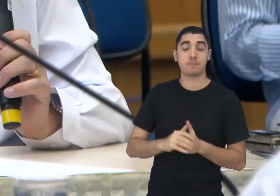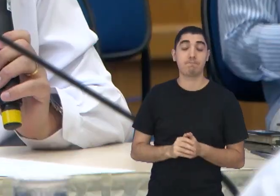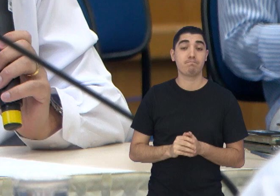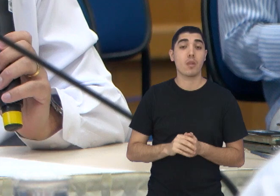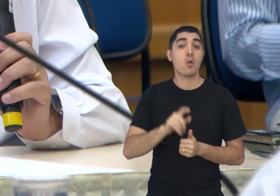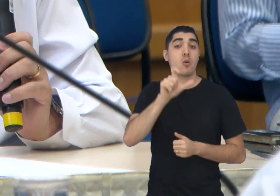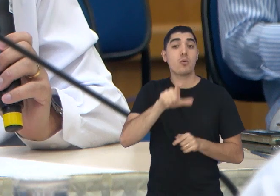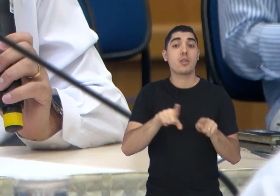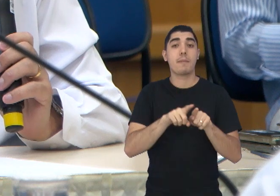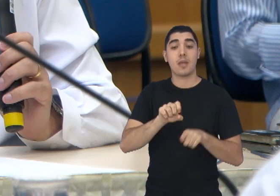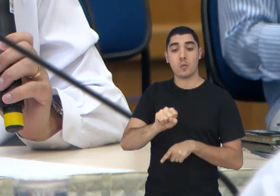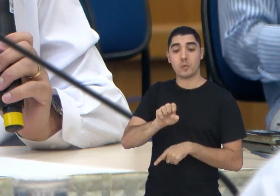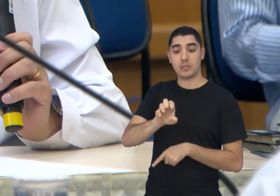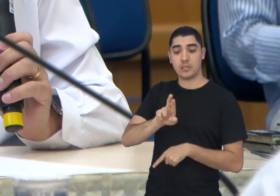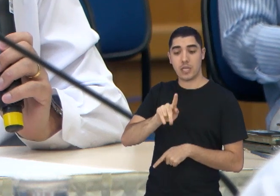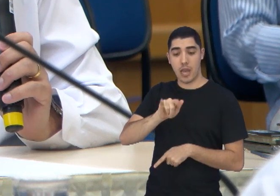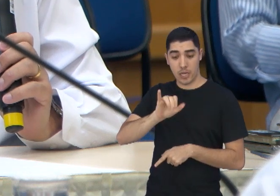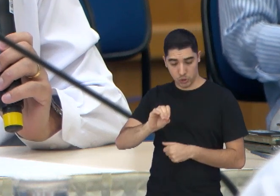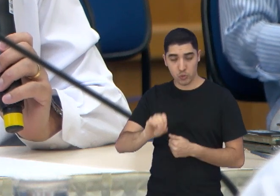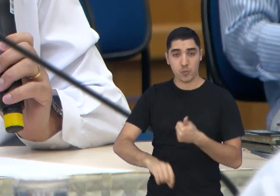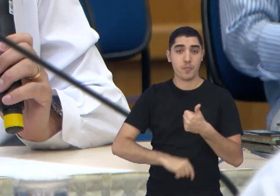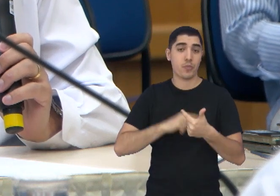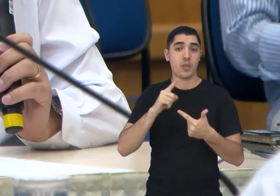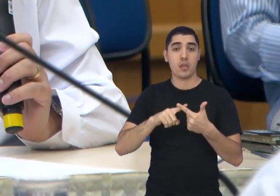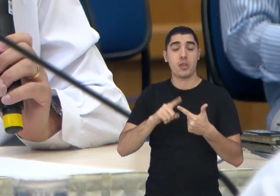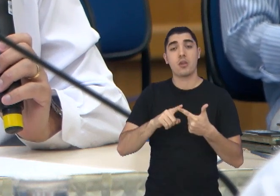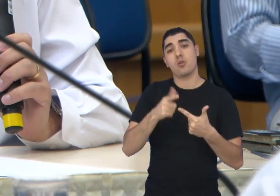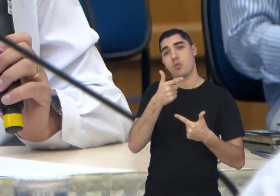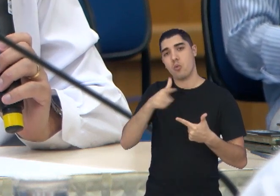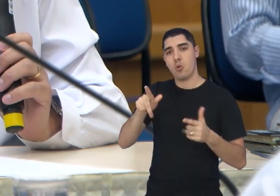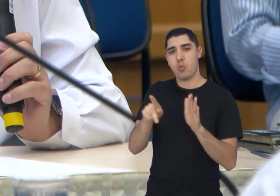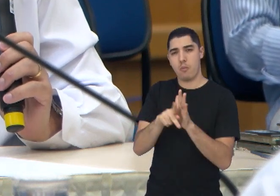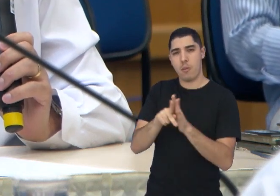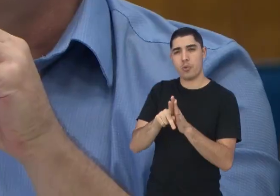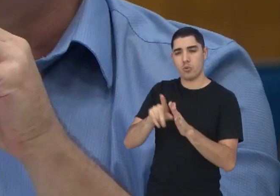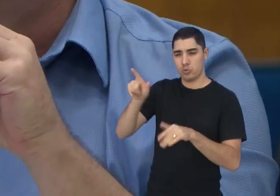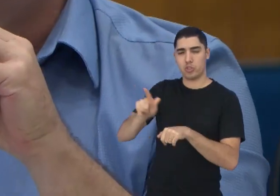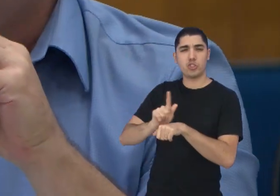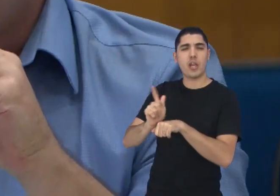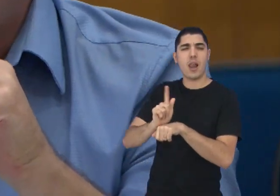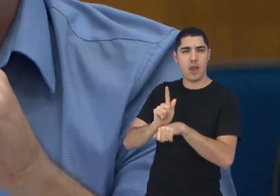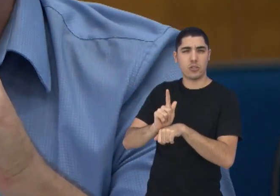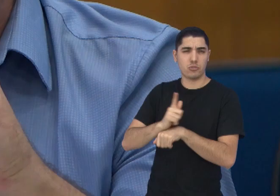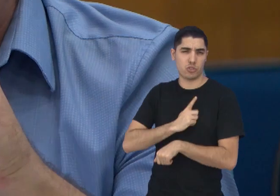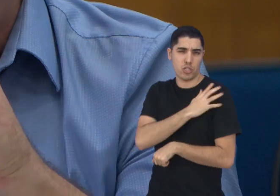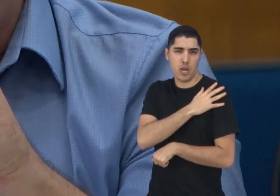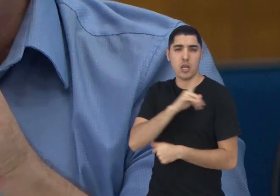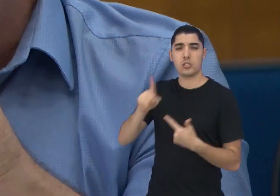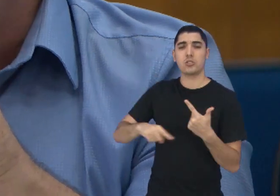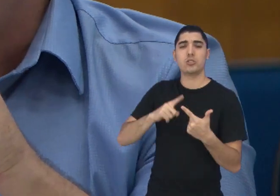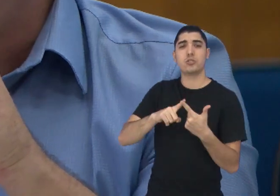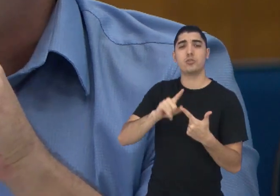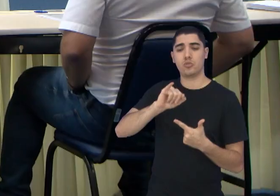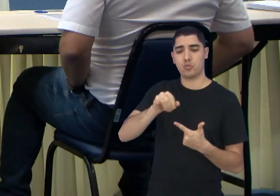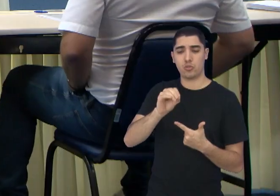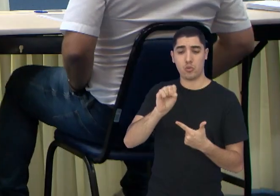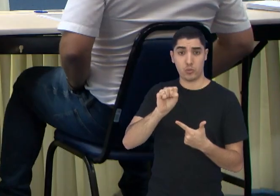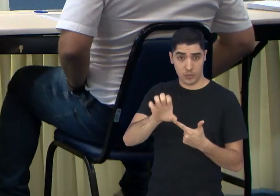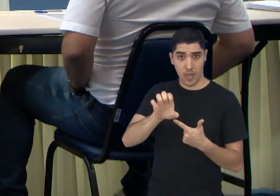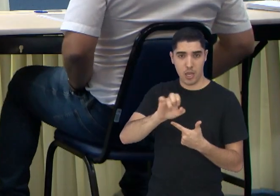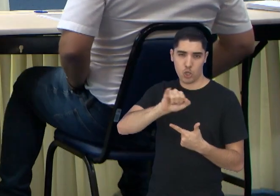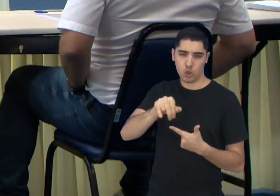Sabesp, Sérgio Beckerman, e o gerente do Departamento Distrital de São José, José Geraldo da Fonseca Júnior,